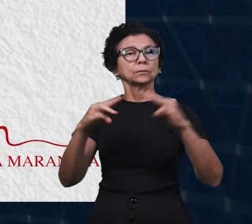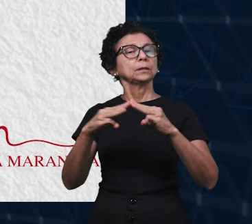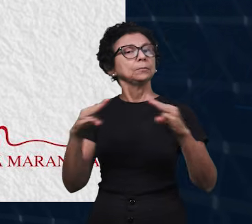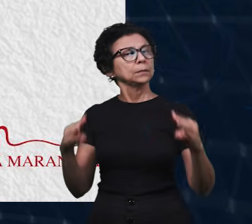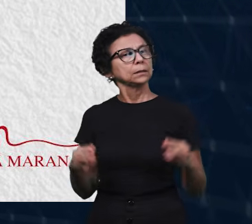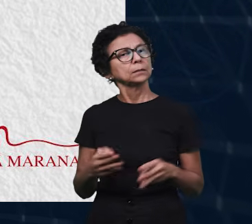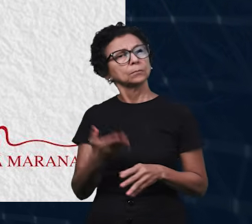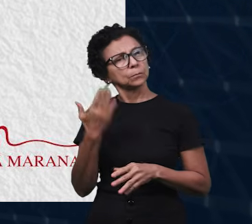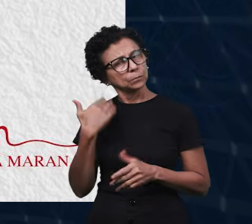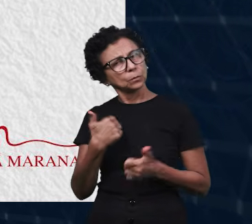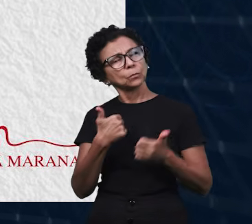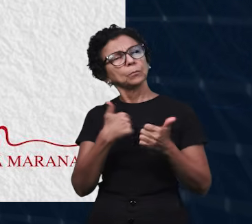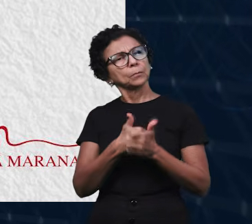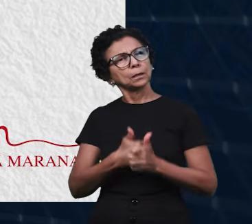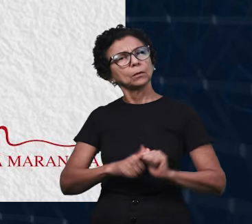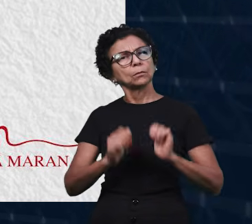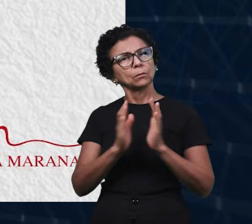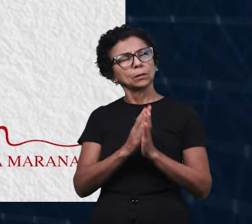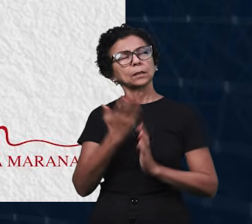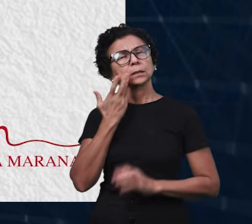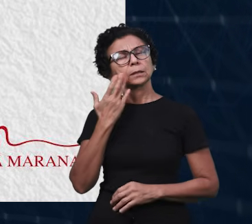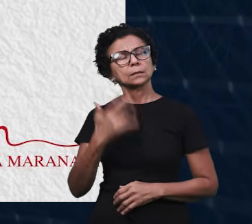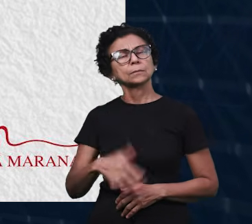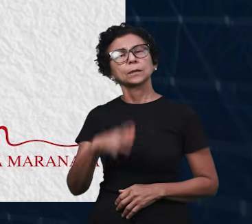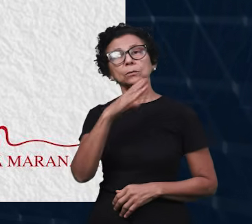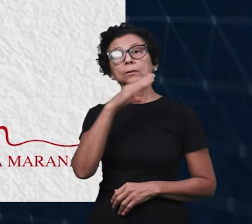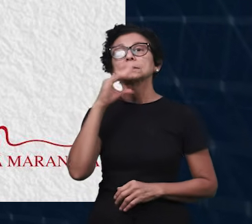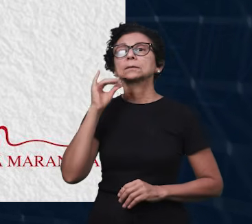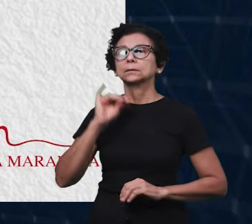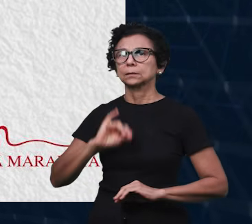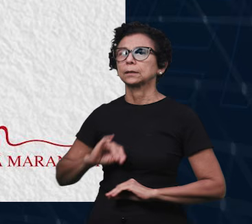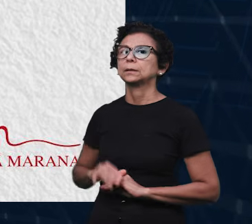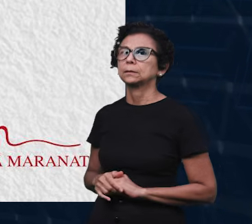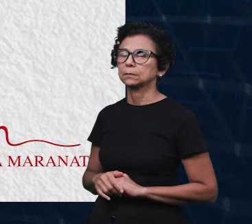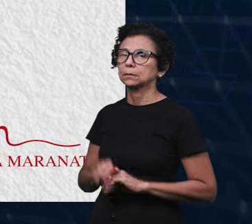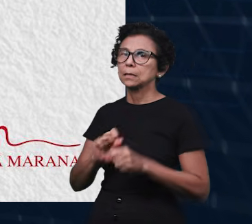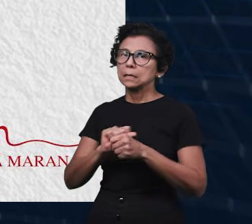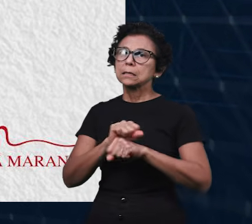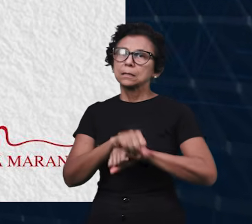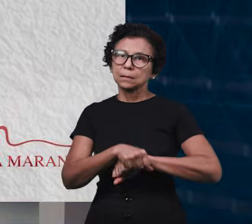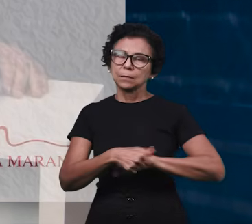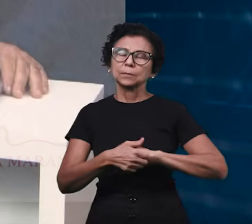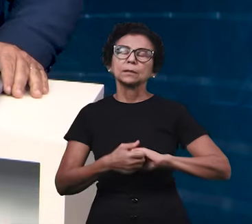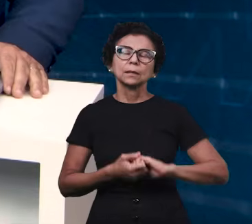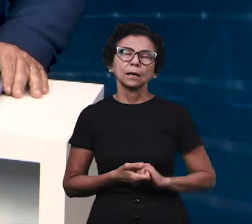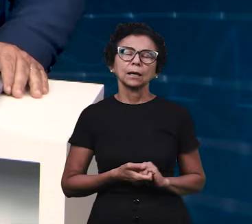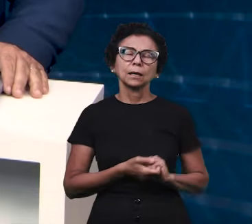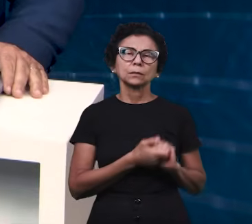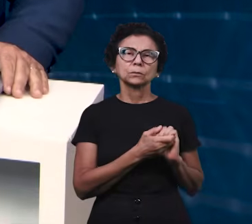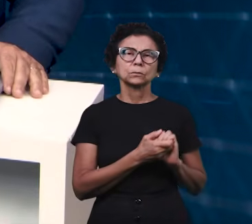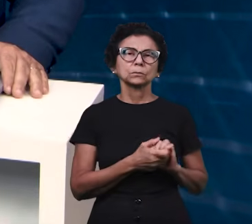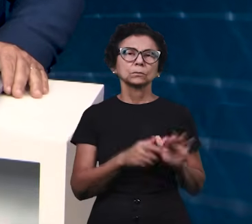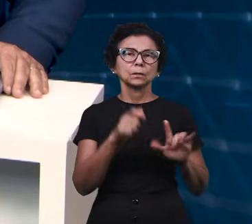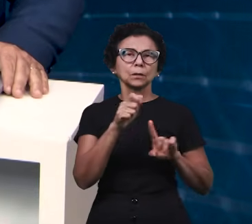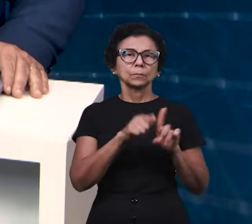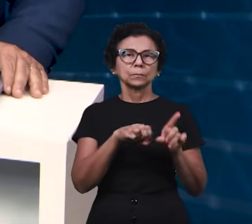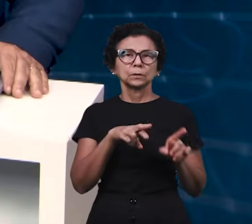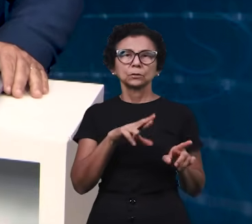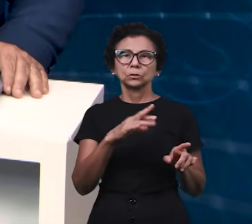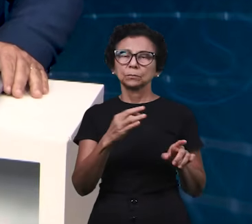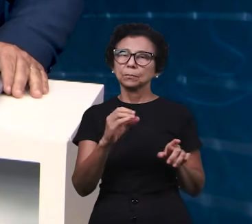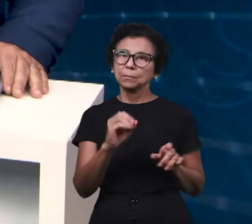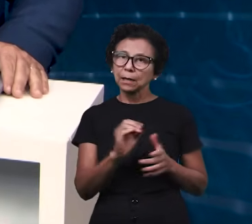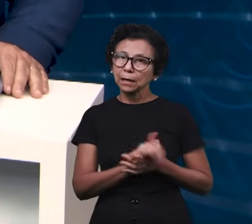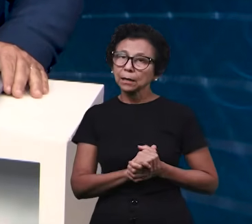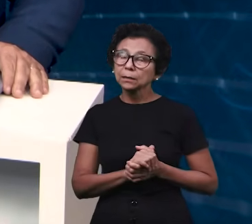também pela TV Manaim. Então acompanhe a gente. Vamos orar pelas crianças, intermediários e adolescentes. O seminário das nossas crianças durante todo esse